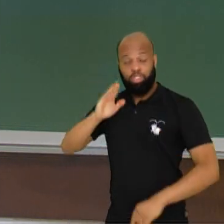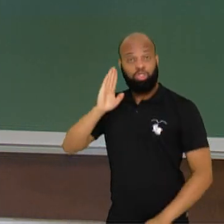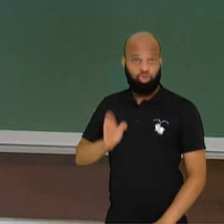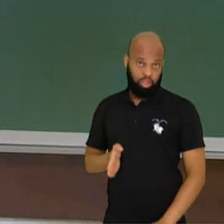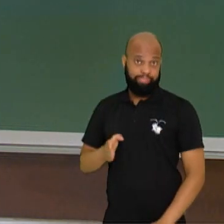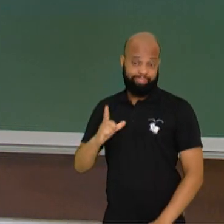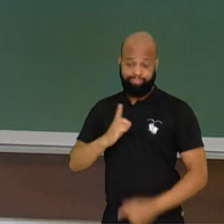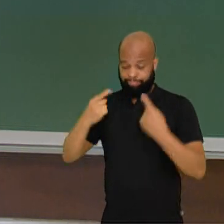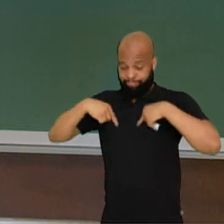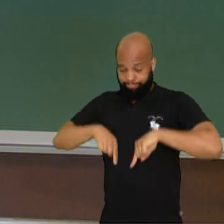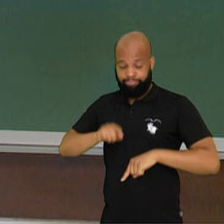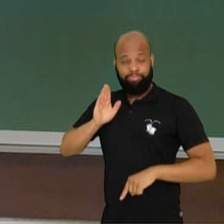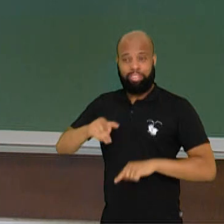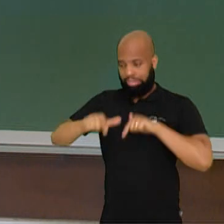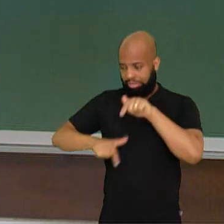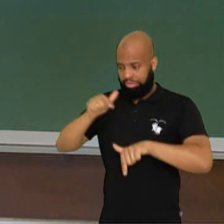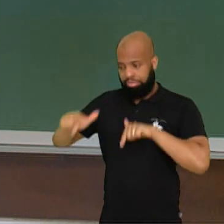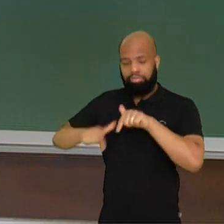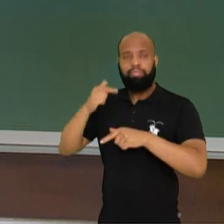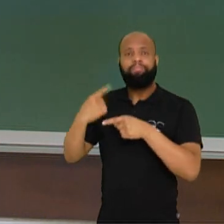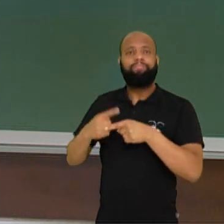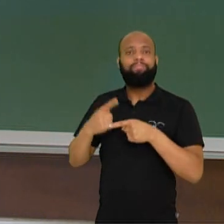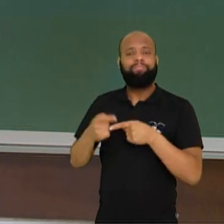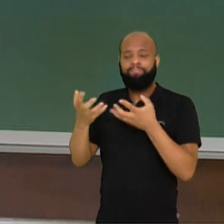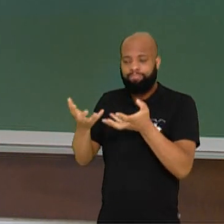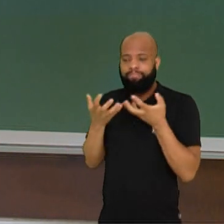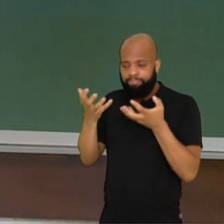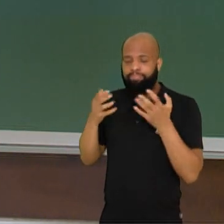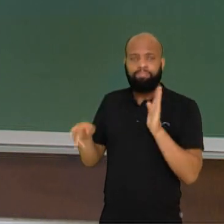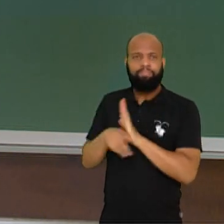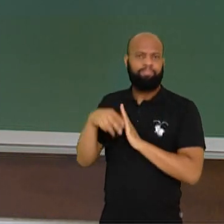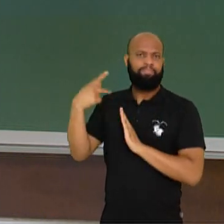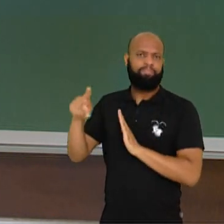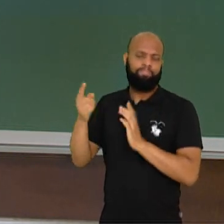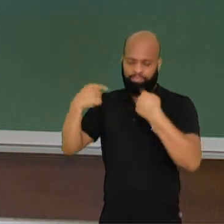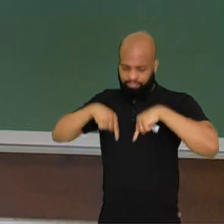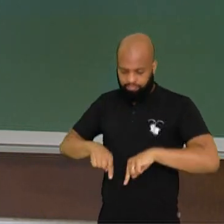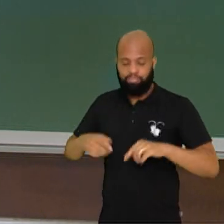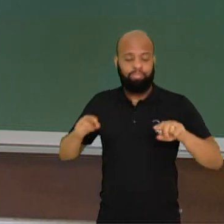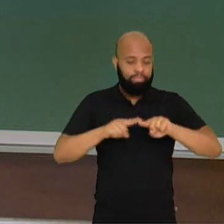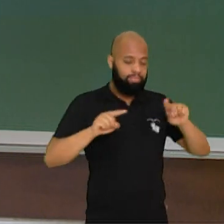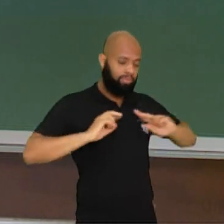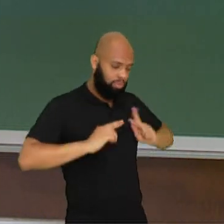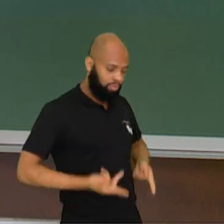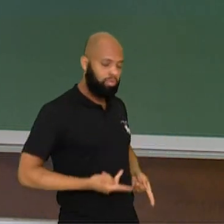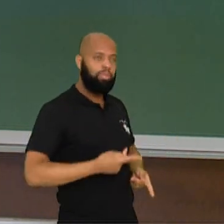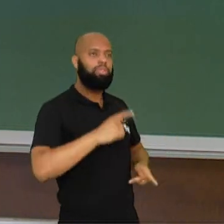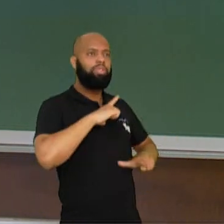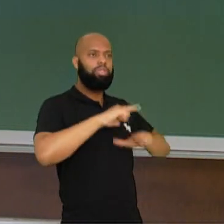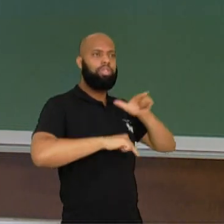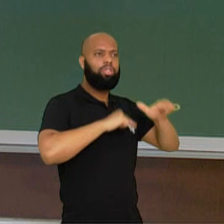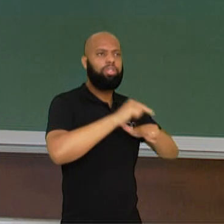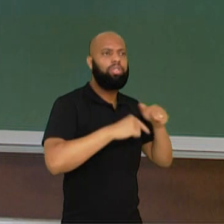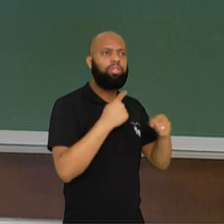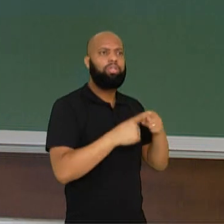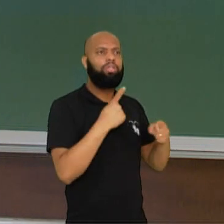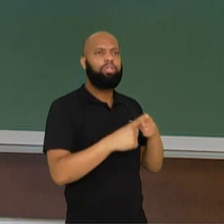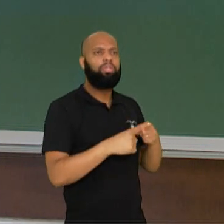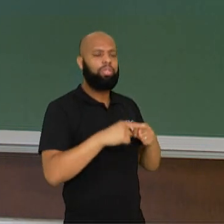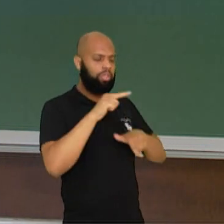instintivamente. Ela trabalha sim, mas ela trabalha porque é do seu próprio instinto. O ser humano, ele trabalha justamente